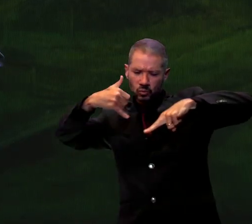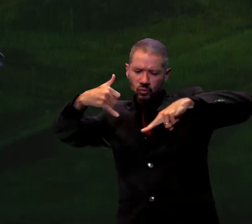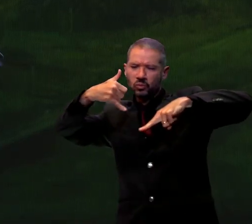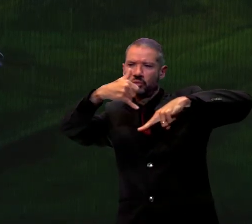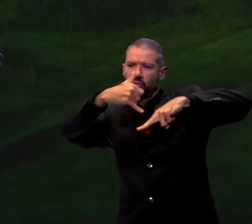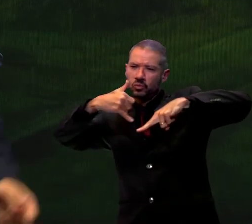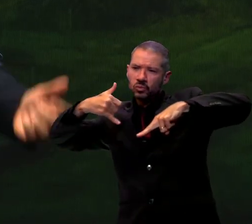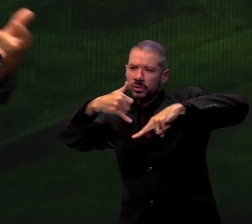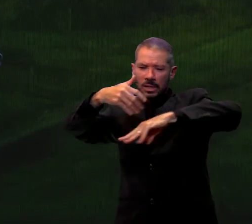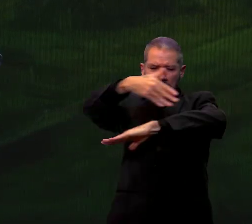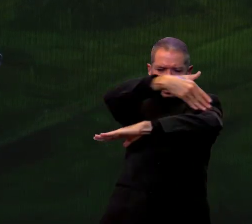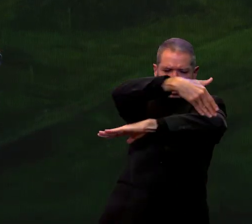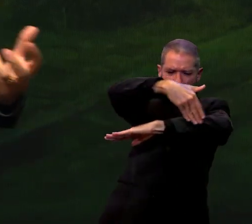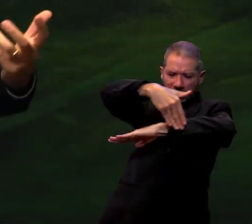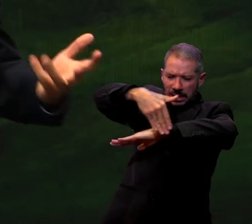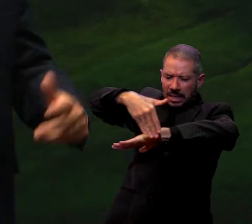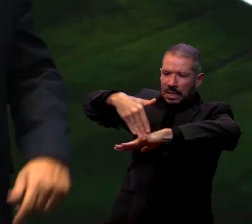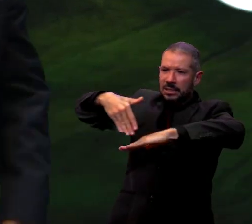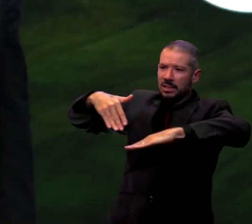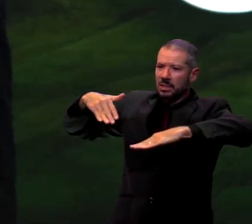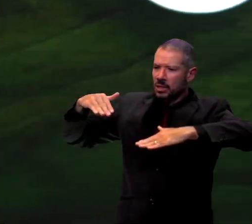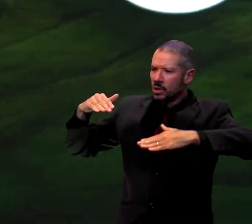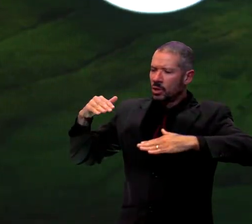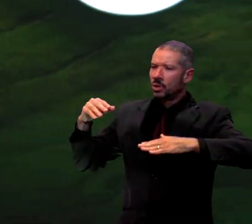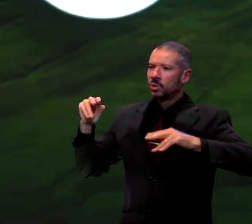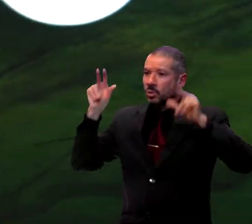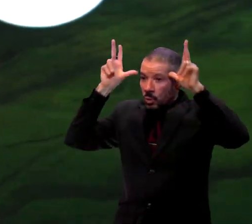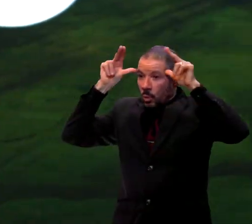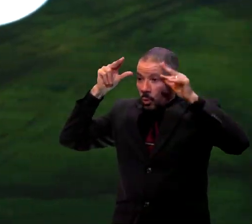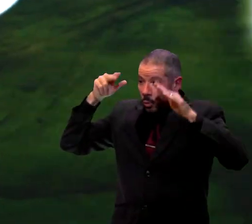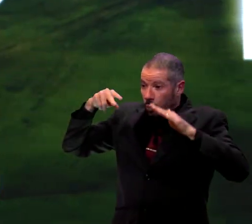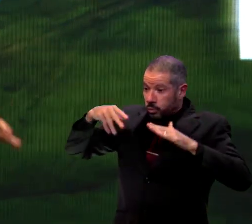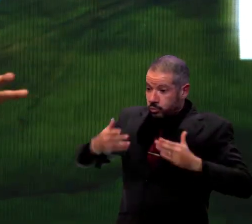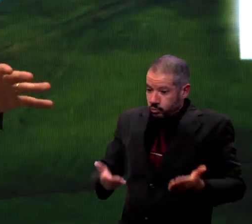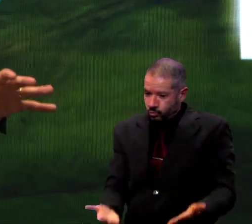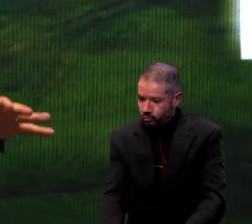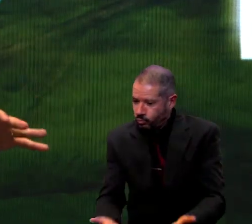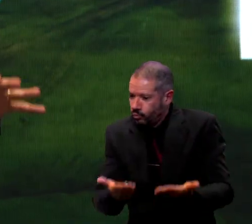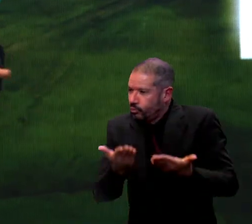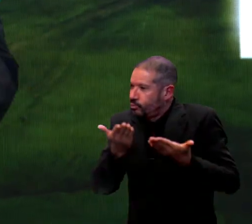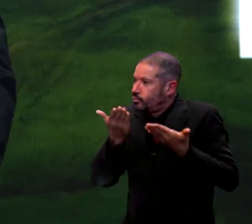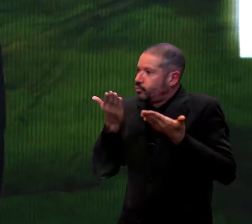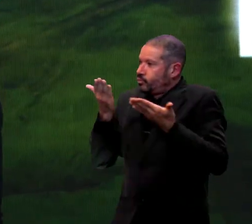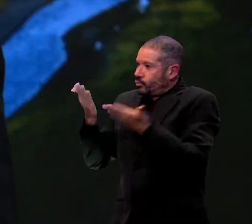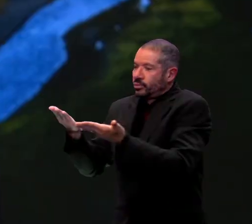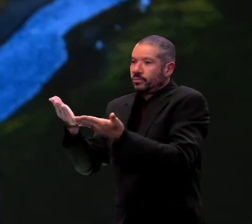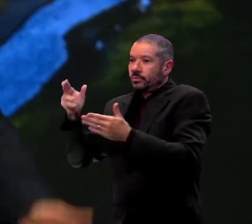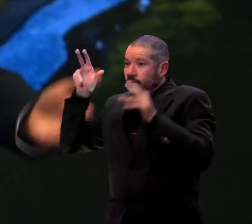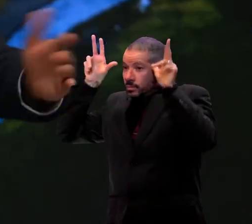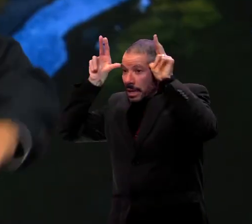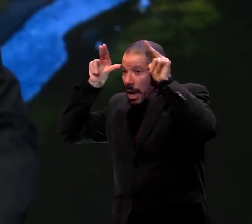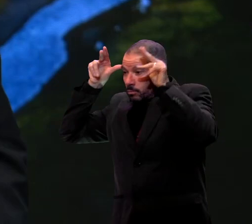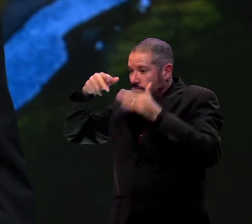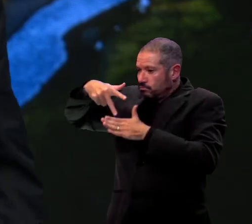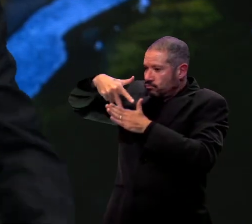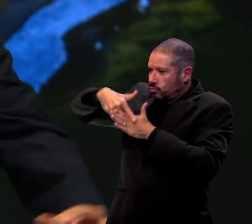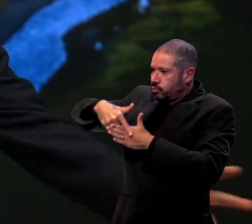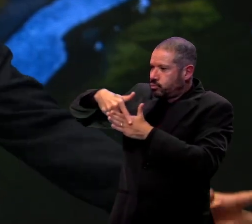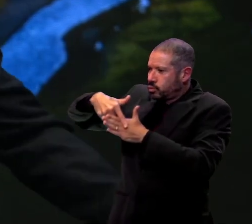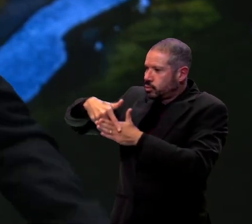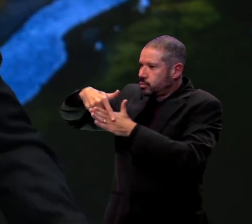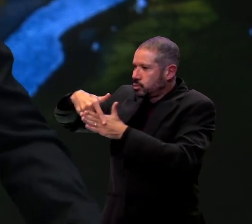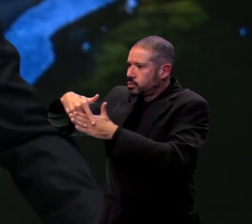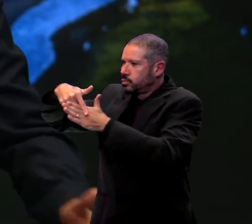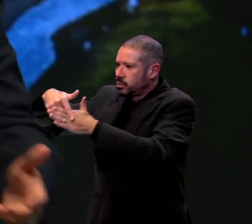da estrada, colocou no seu carro, né? O jumento, o burro era o carro da época. Colocou dentro do carro e disse: